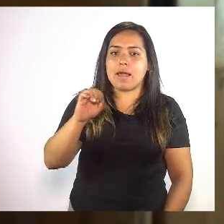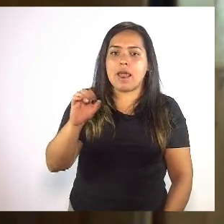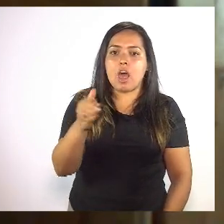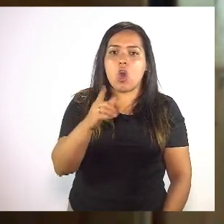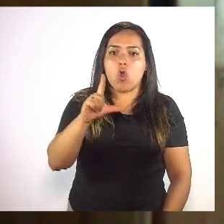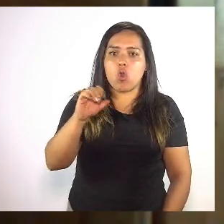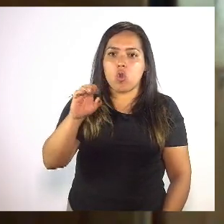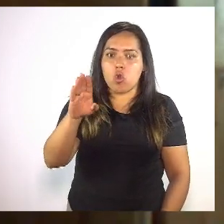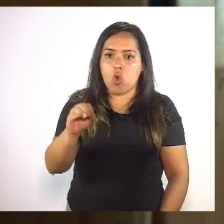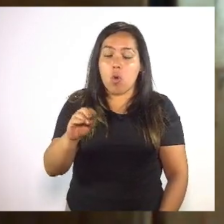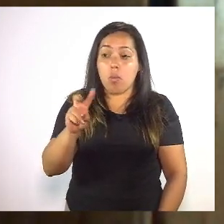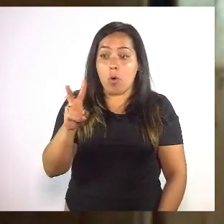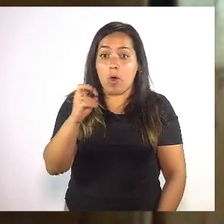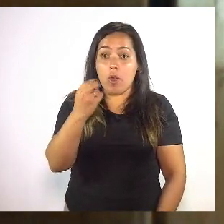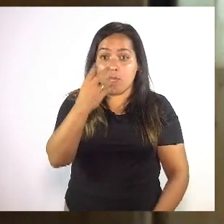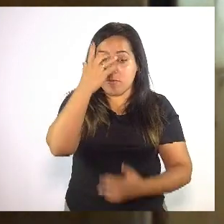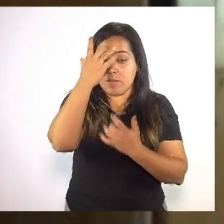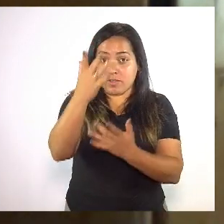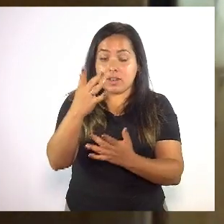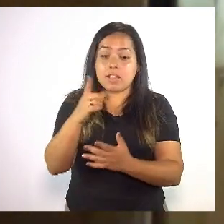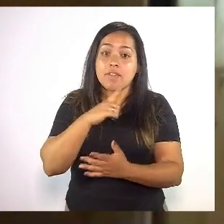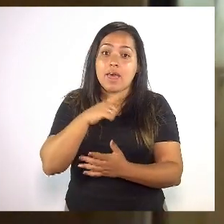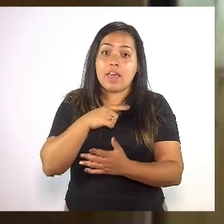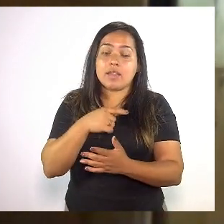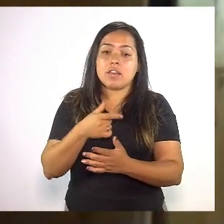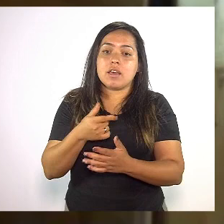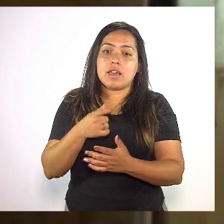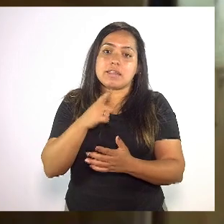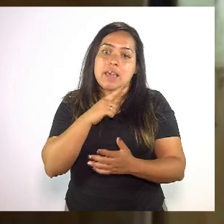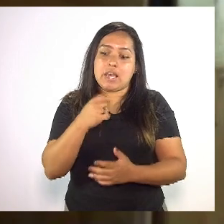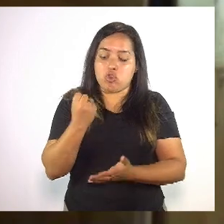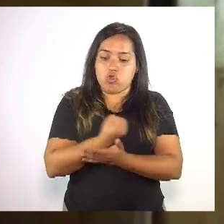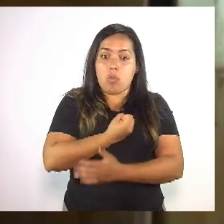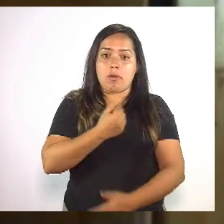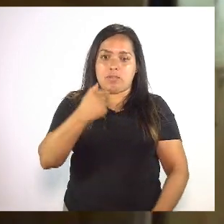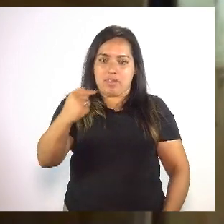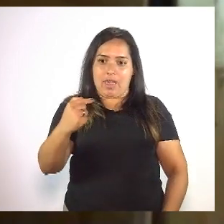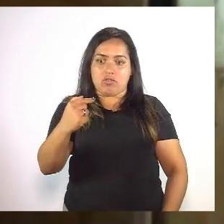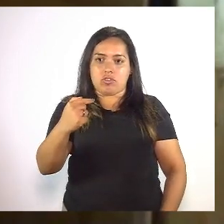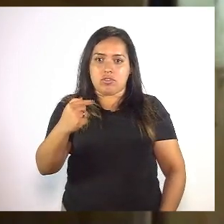para frente. Irregularidade da número 7.